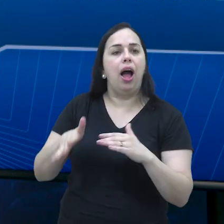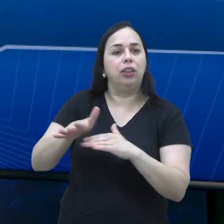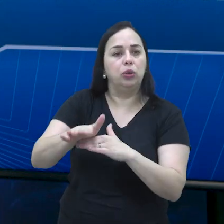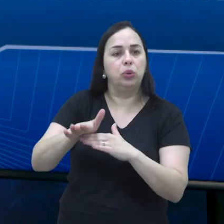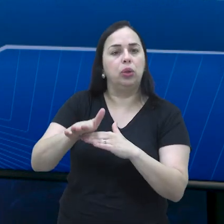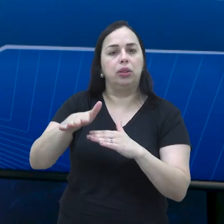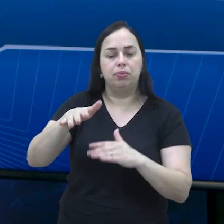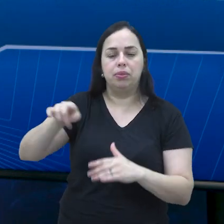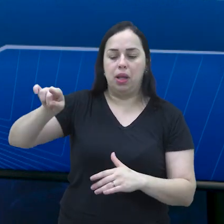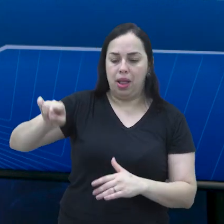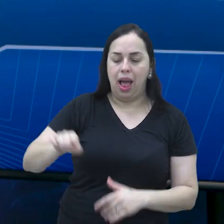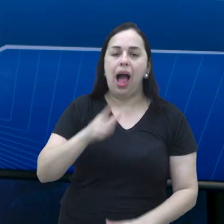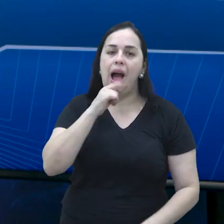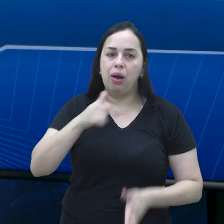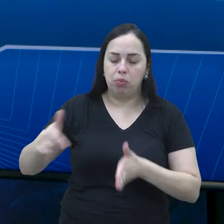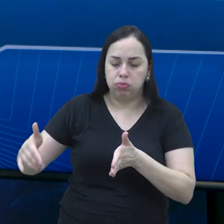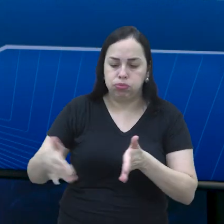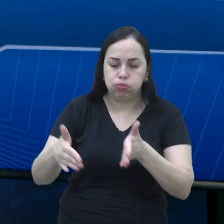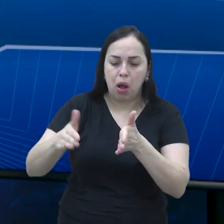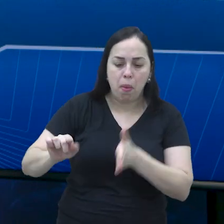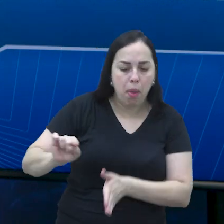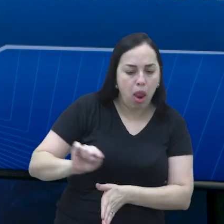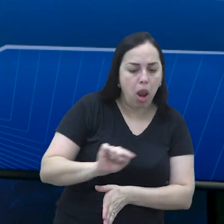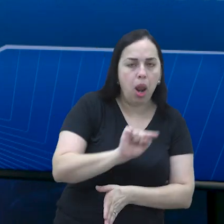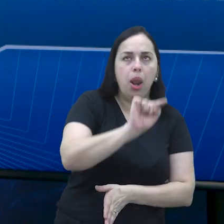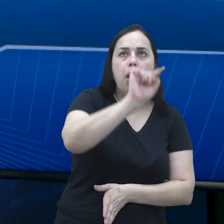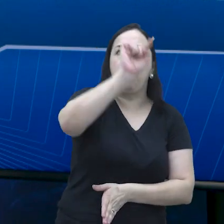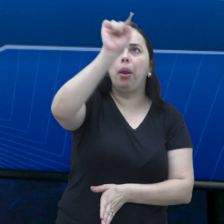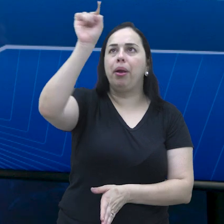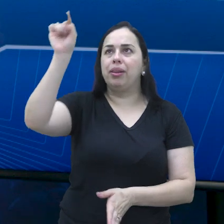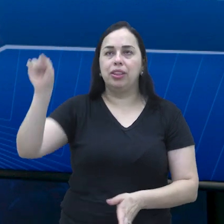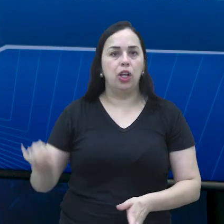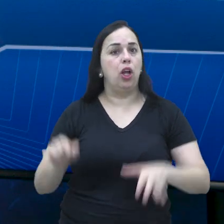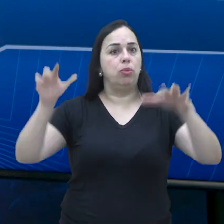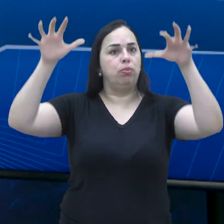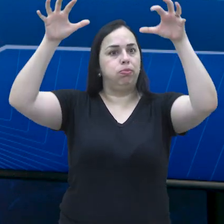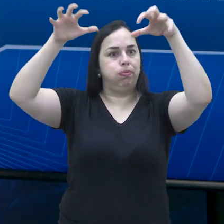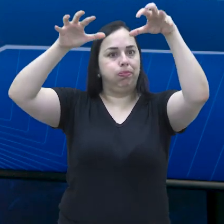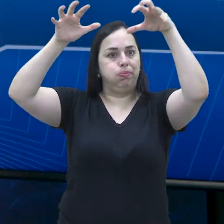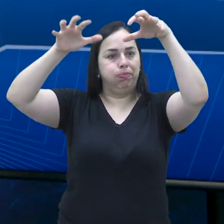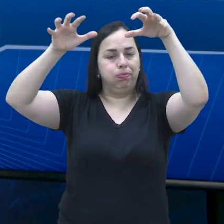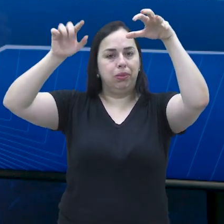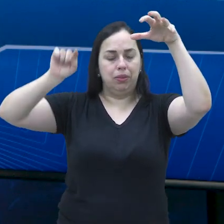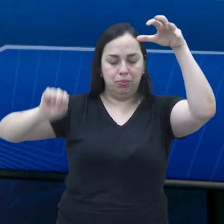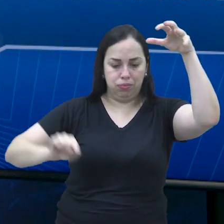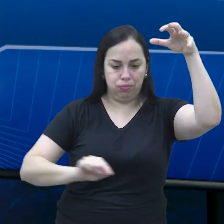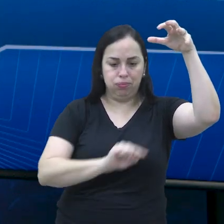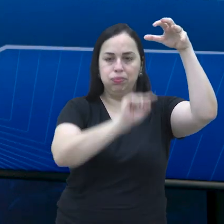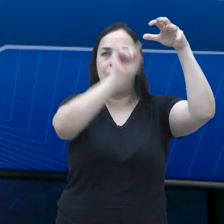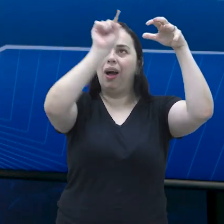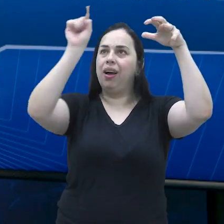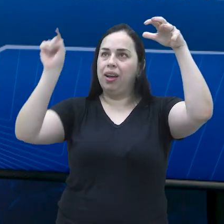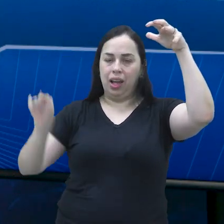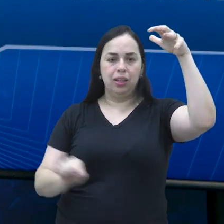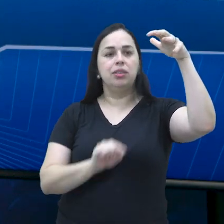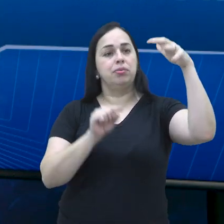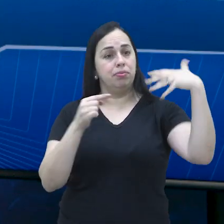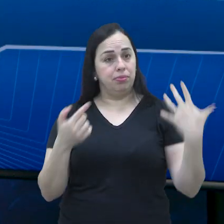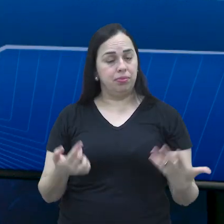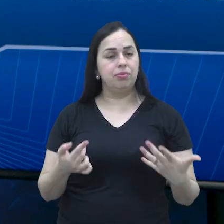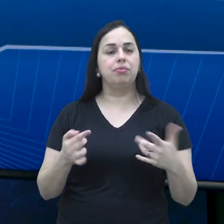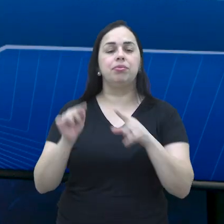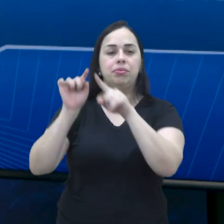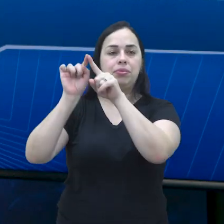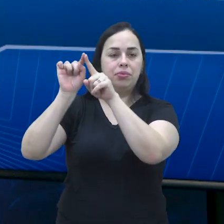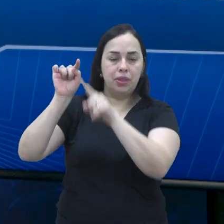favorecem o ciclo hidrológico, né, eles fazem de alguma forma com que a água volte a circular na terra,